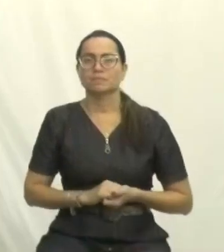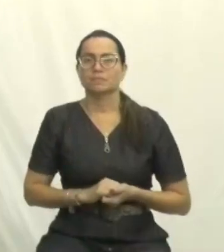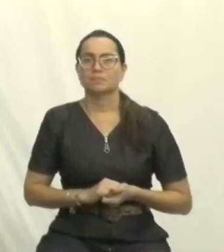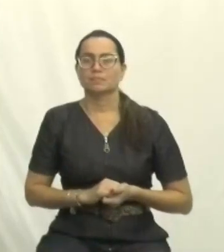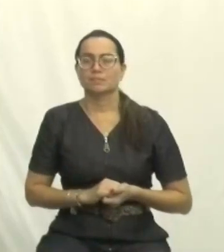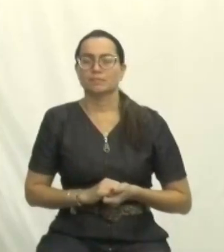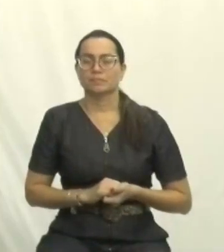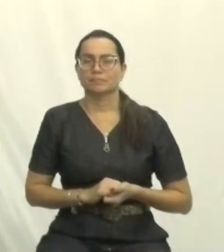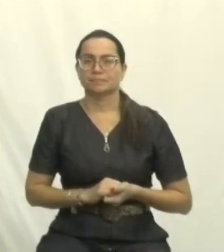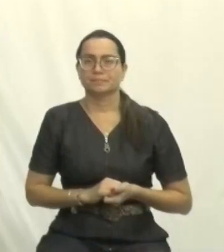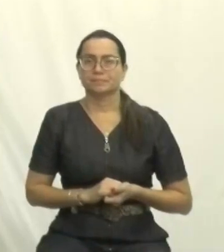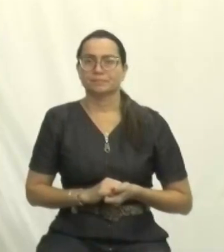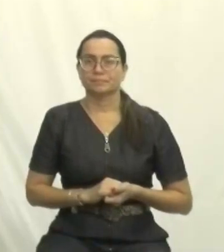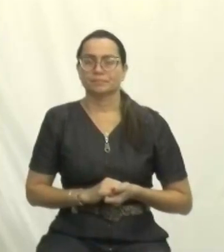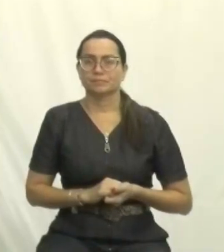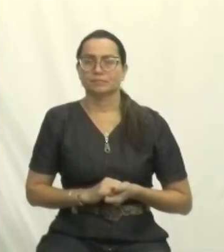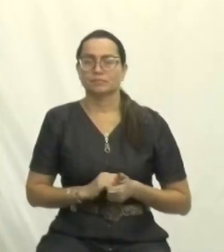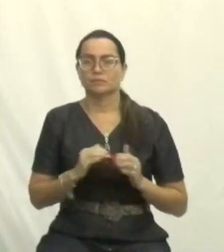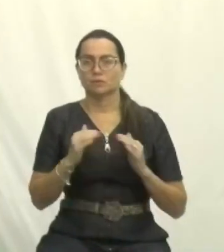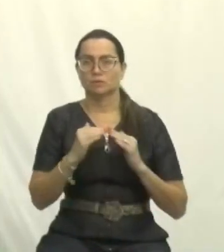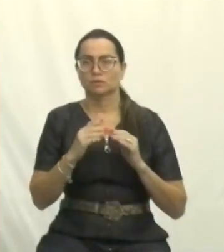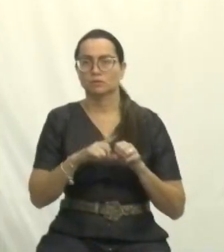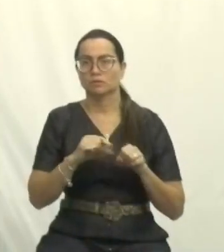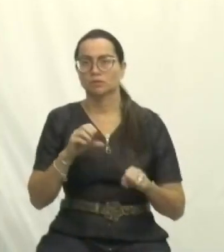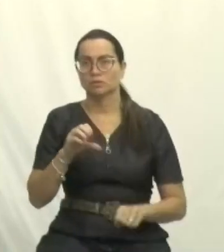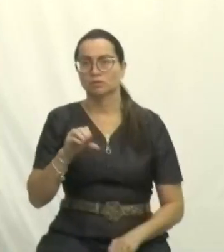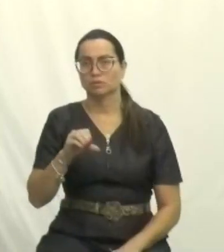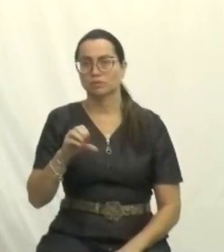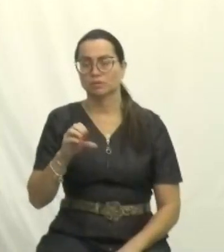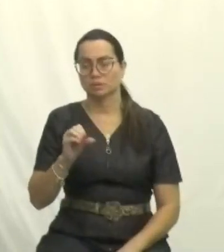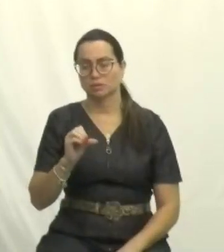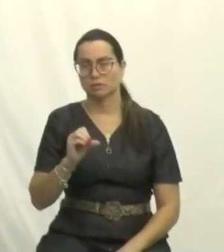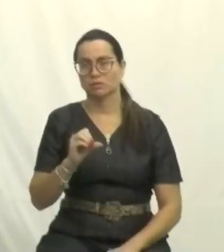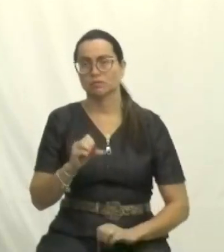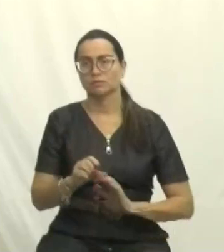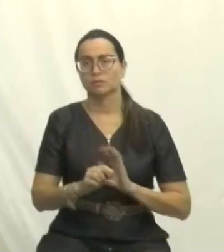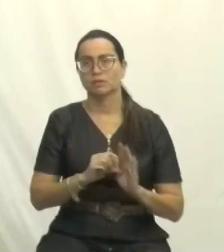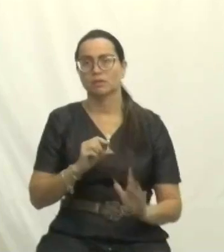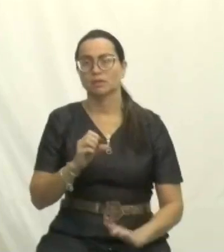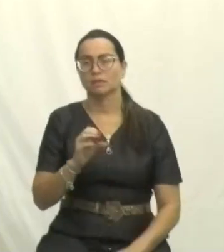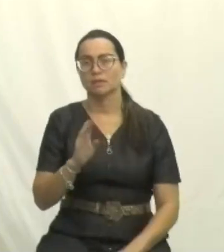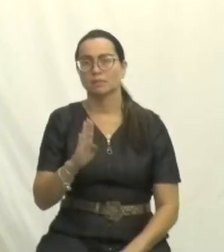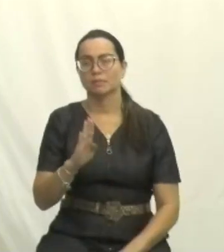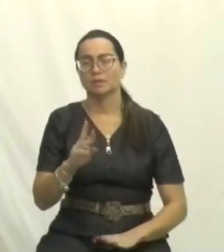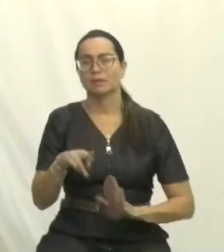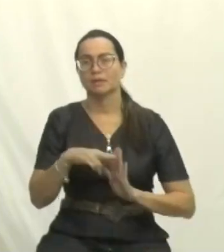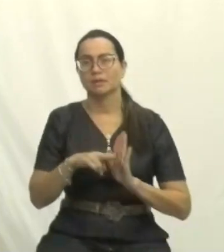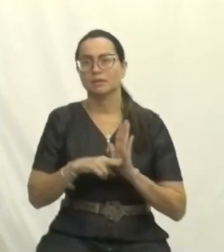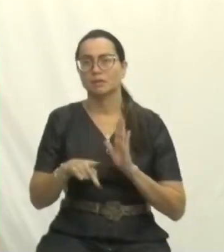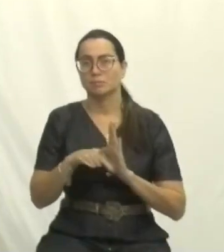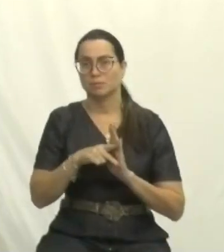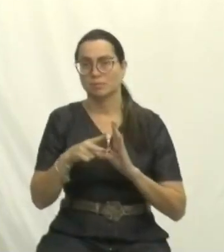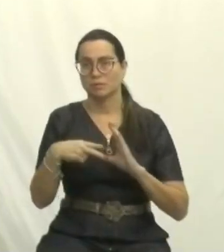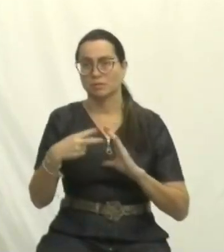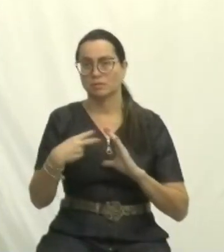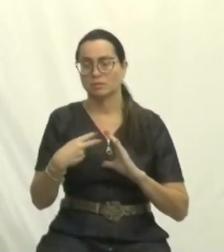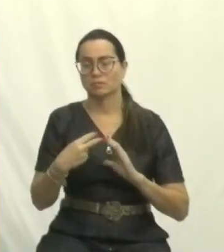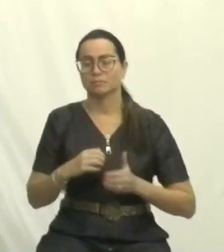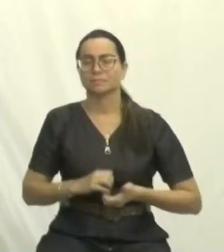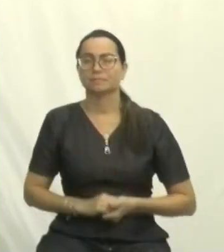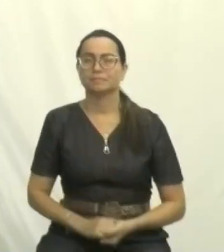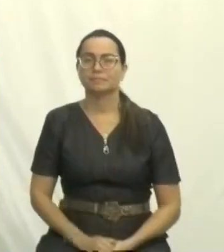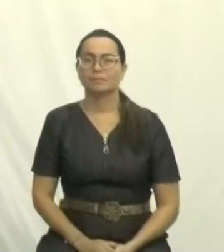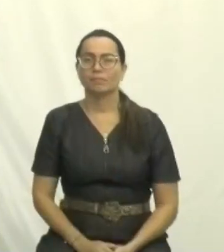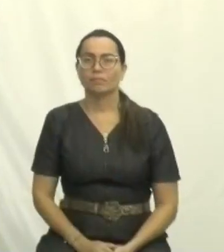de fevereiro de 2023, conforme artigo 99, alínea B do regimento interno. Atenciosamente,